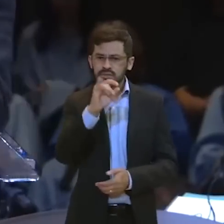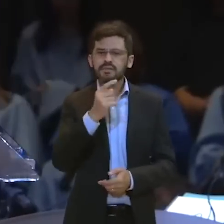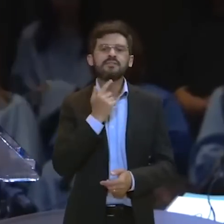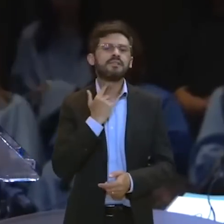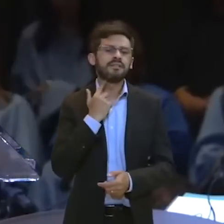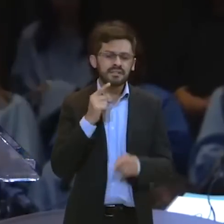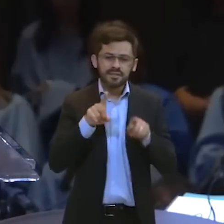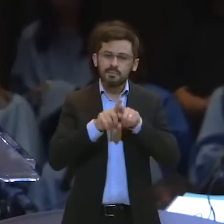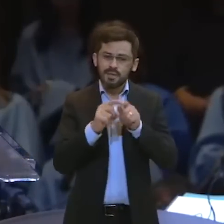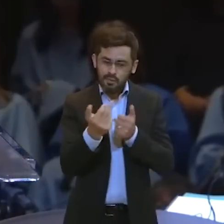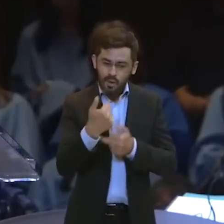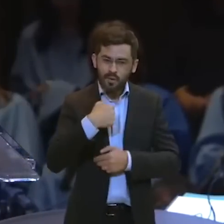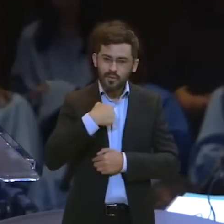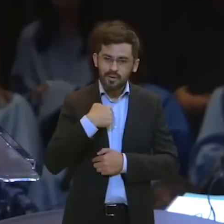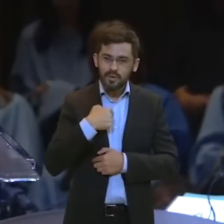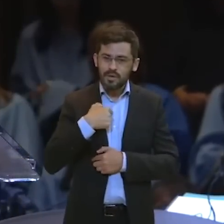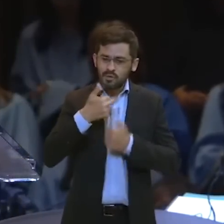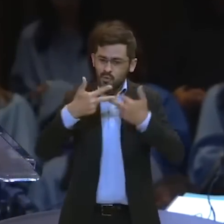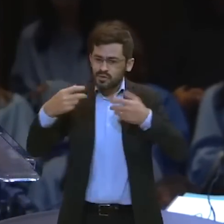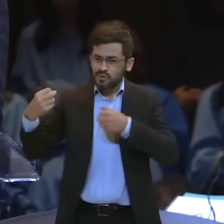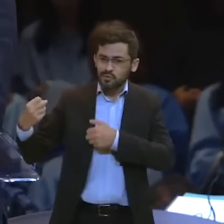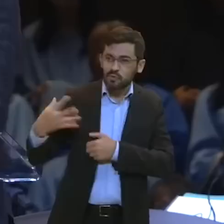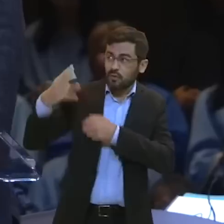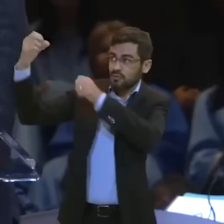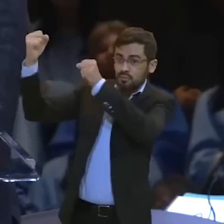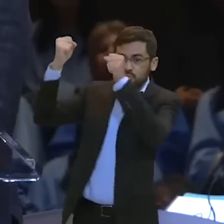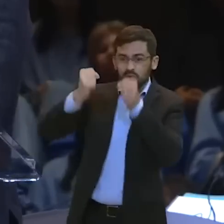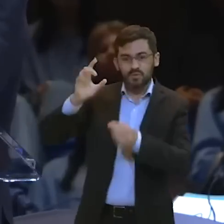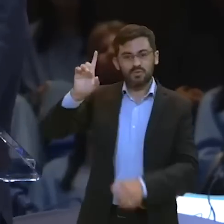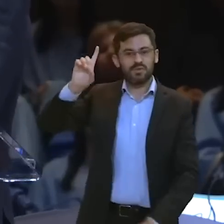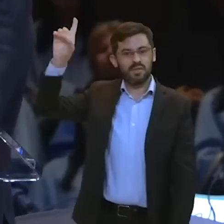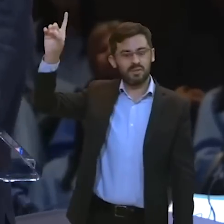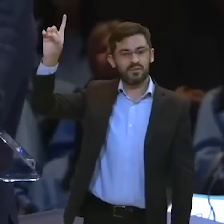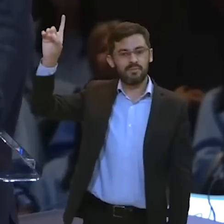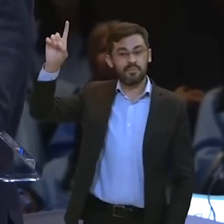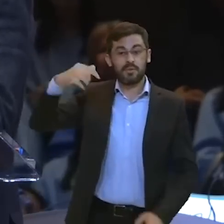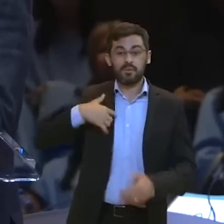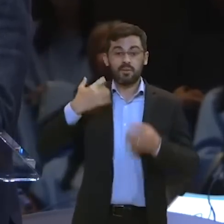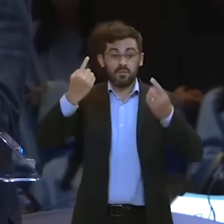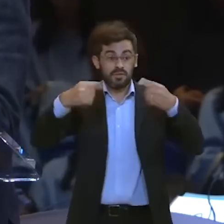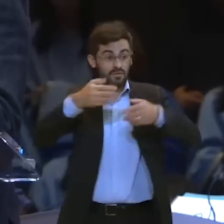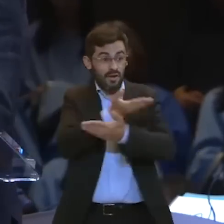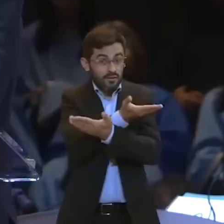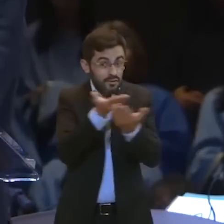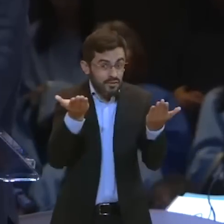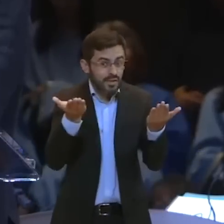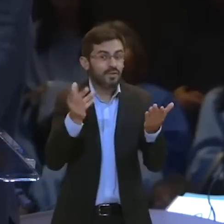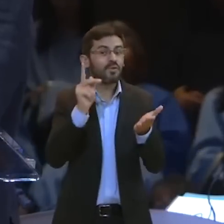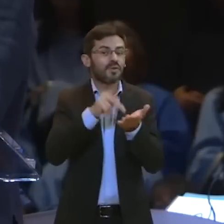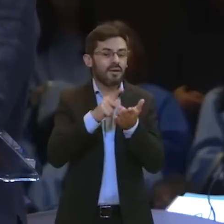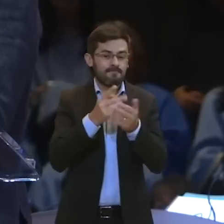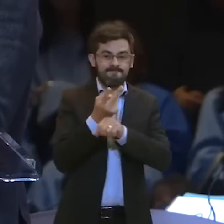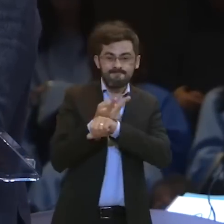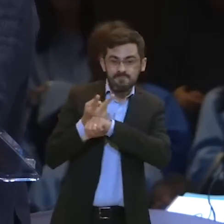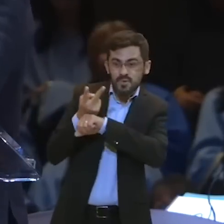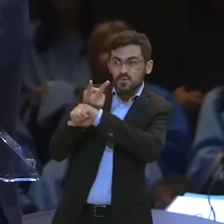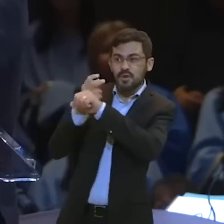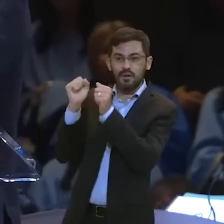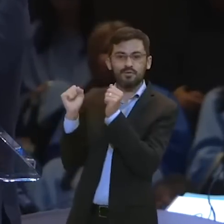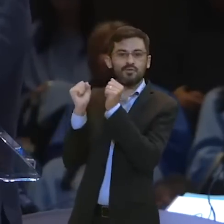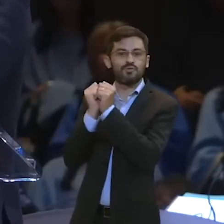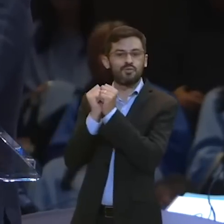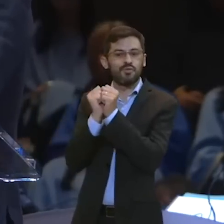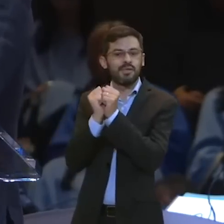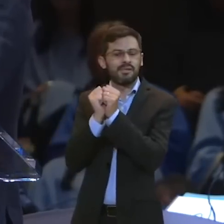eu, algo novo e poderoso do Senhor para a sua vida, então eu queria desafiar você a buscar junto comigo